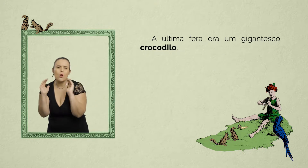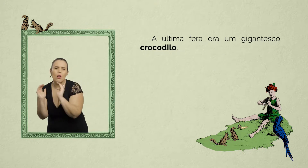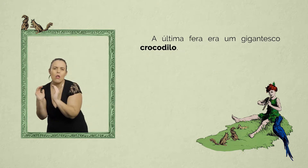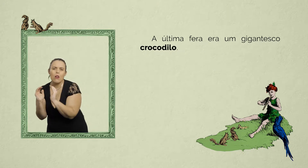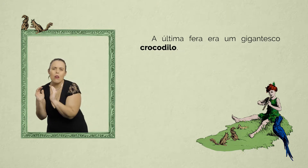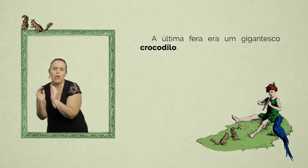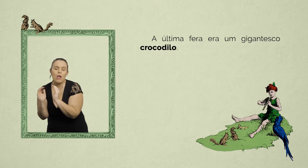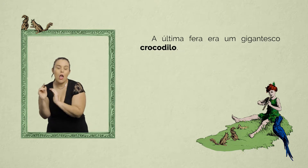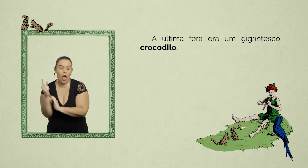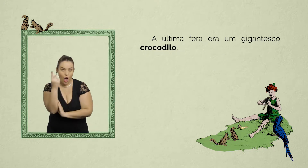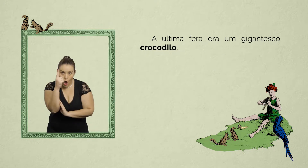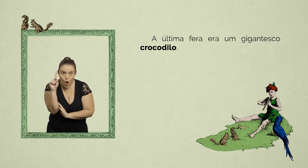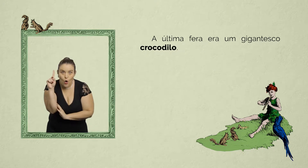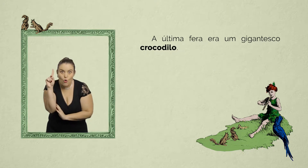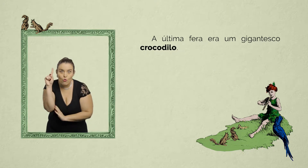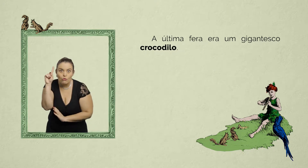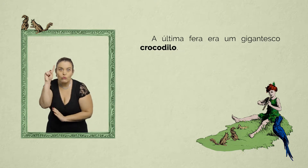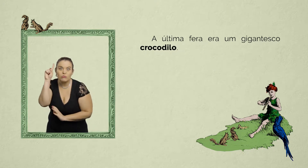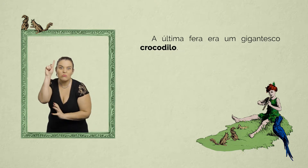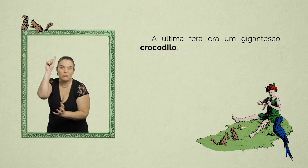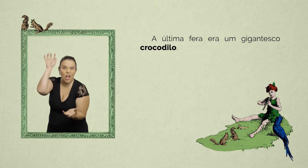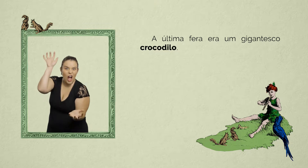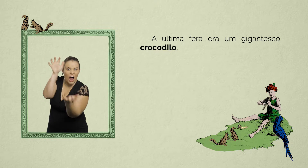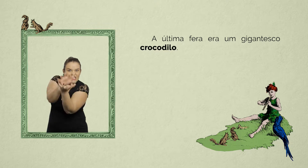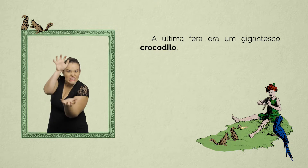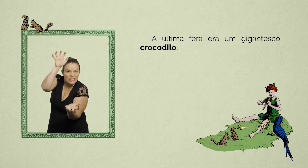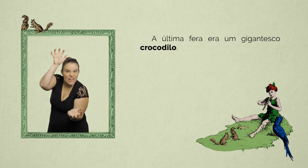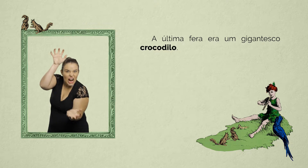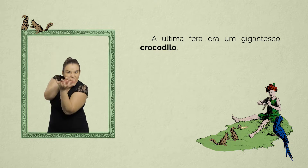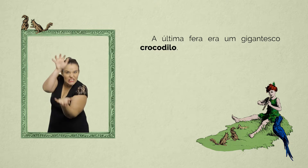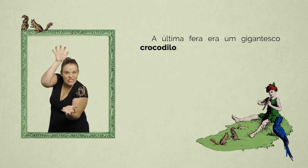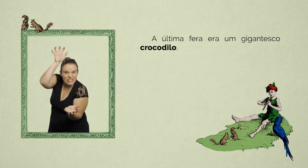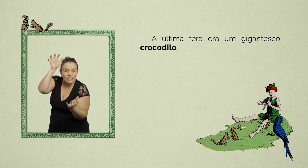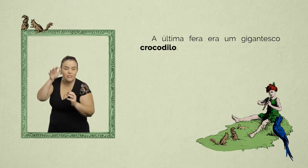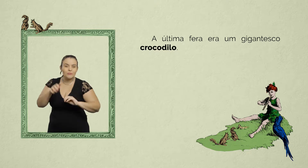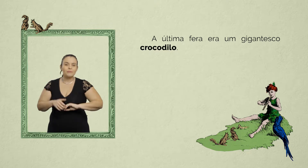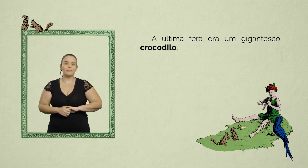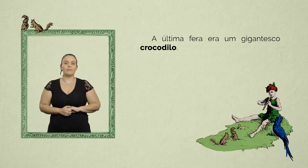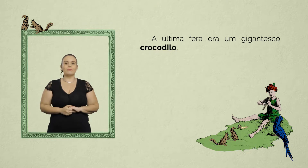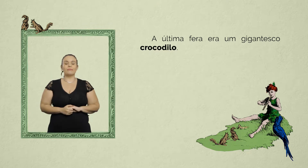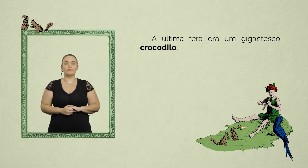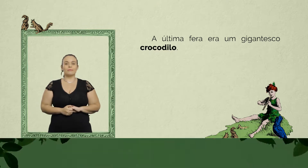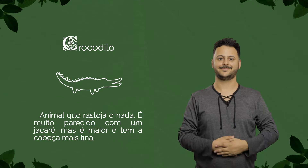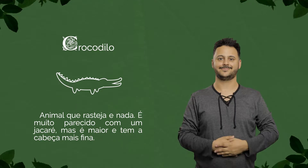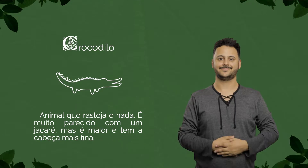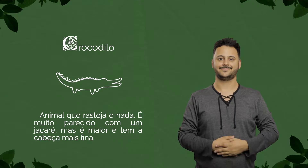A última fera era um gigantesco crocodilo.